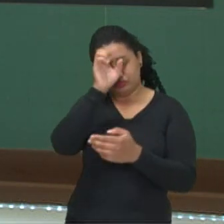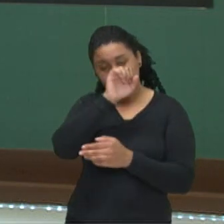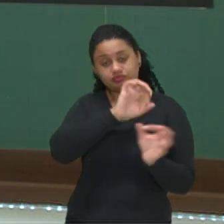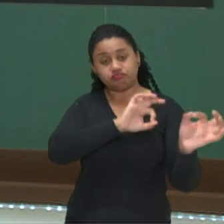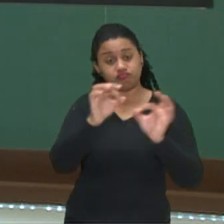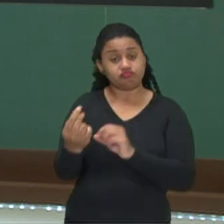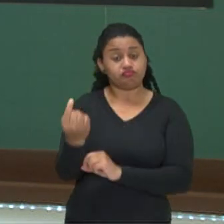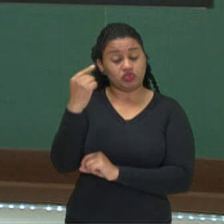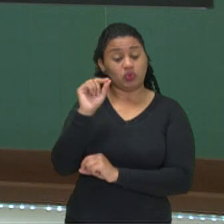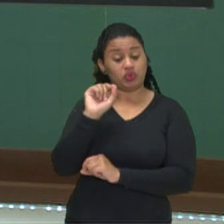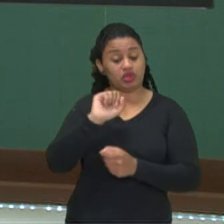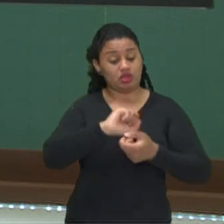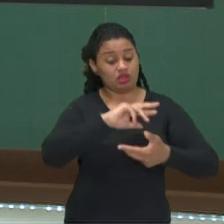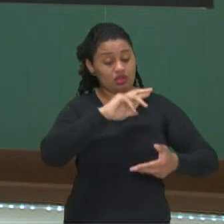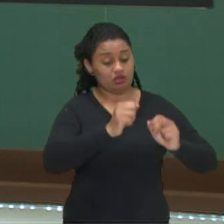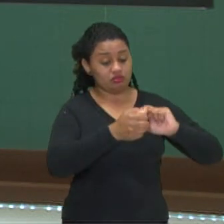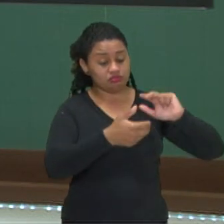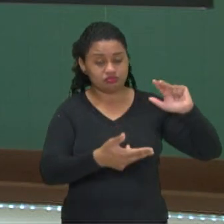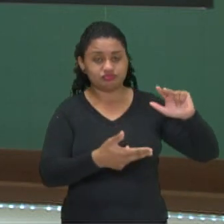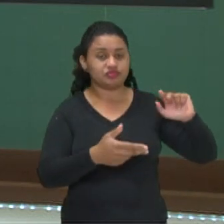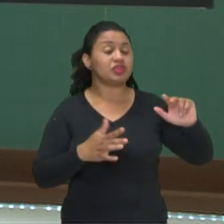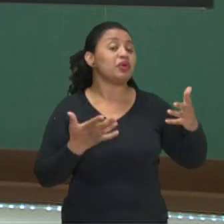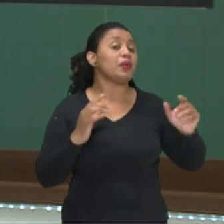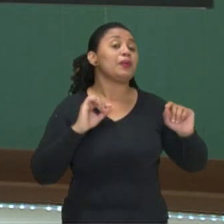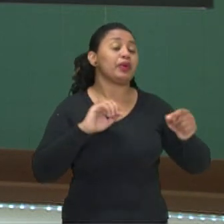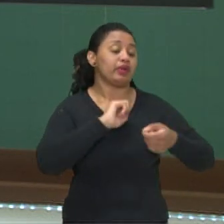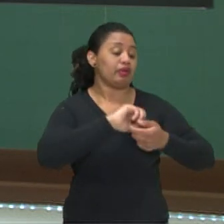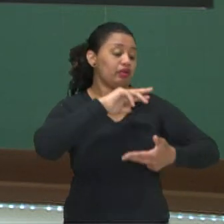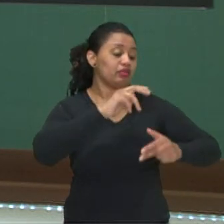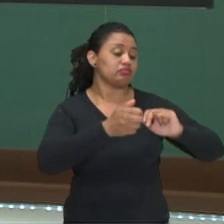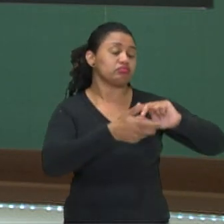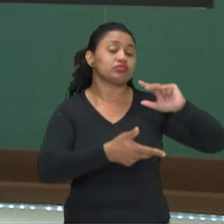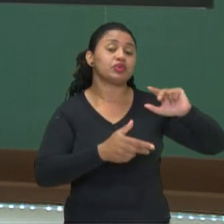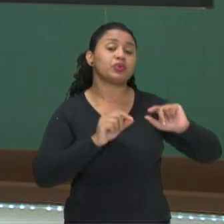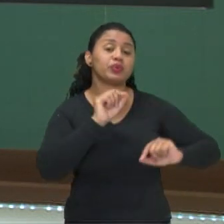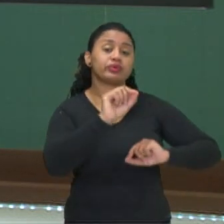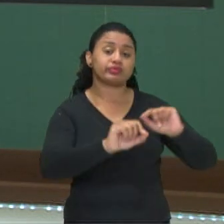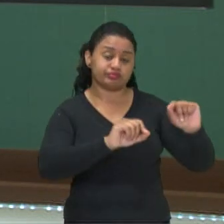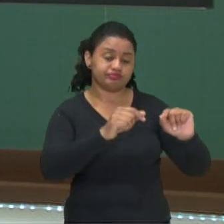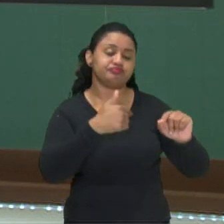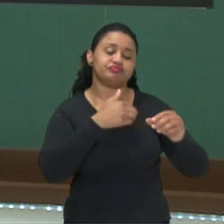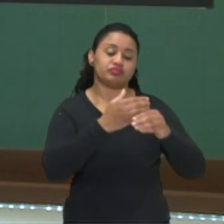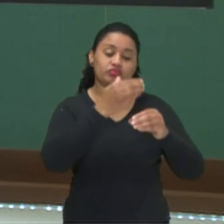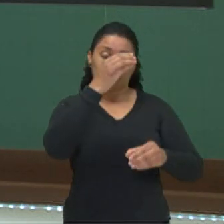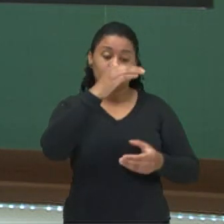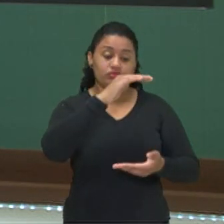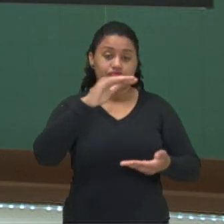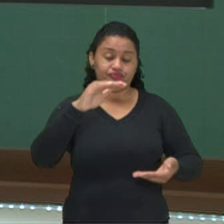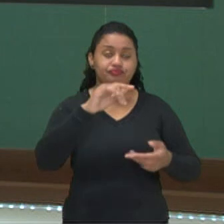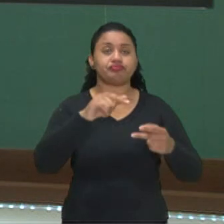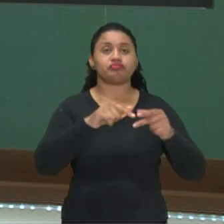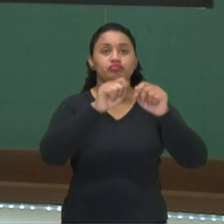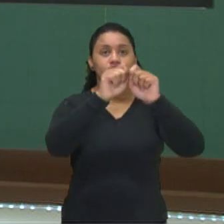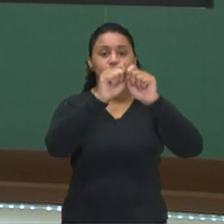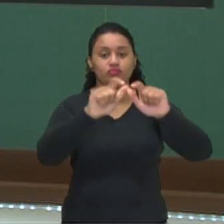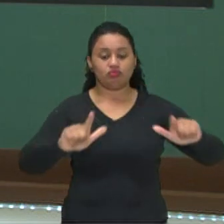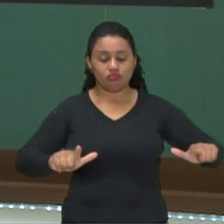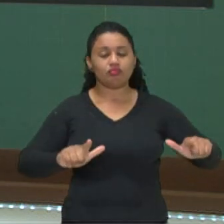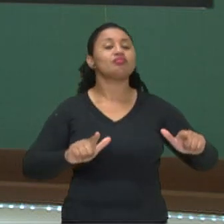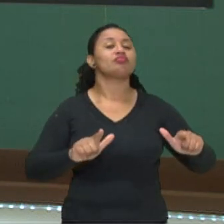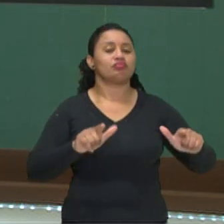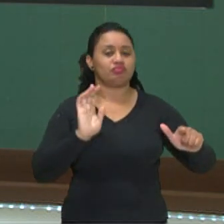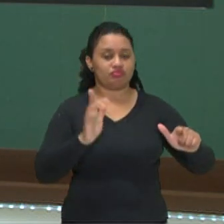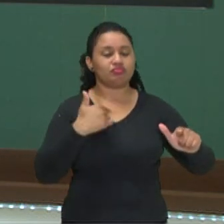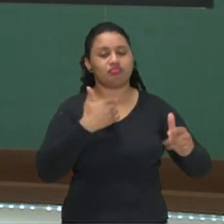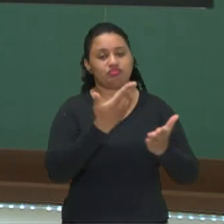que é um poliedro. Eu dei o que não seria um poliedro, né? Então, disso no caso do cilindro, nós temos o caso do cone, que a gente já estudou,